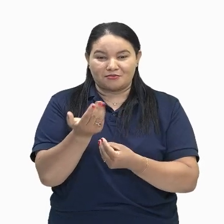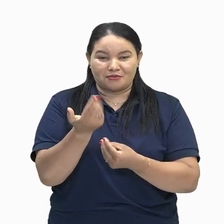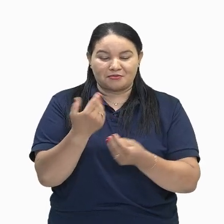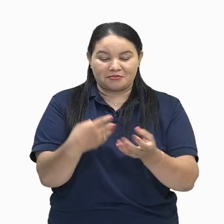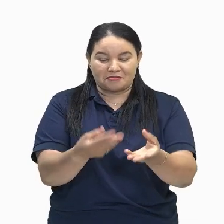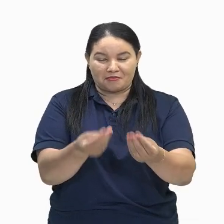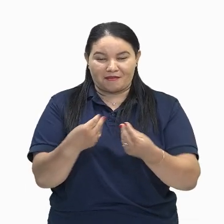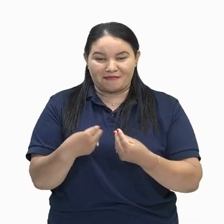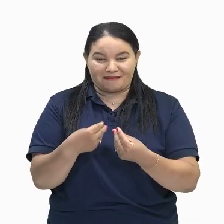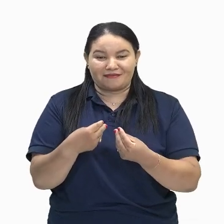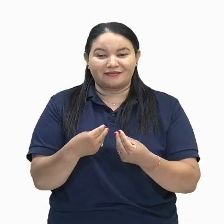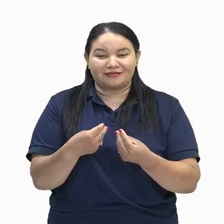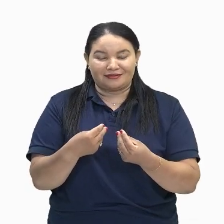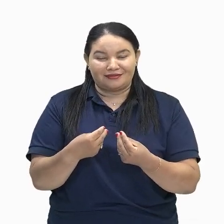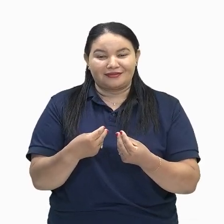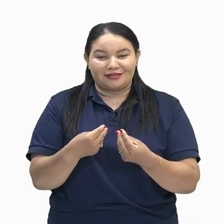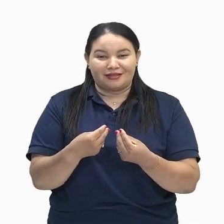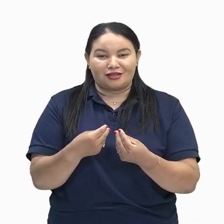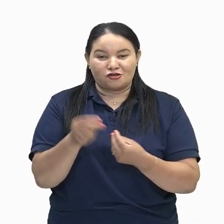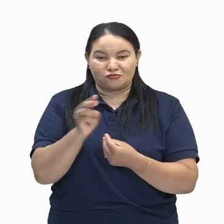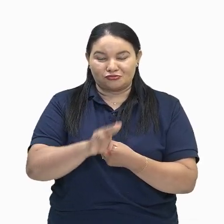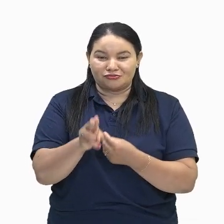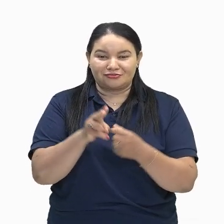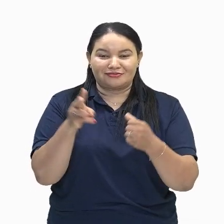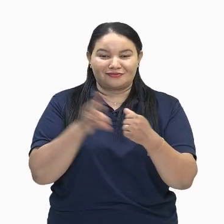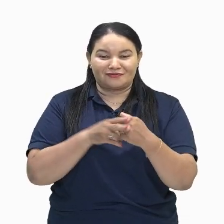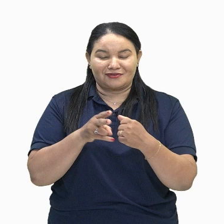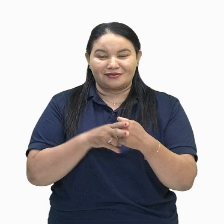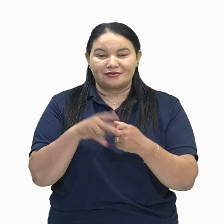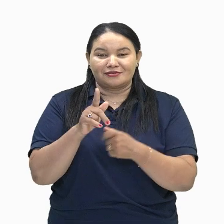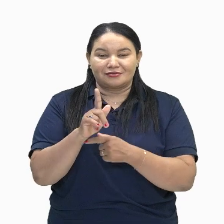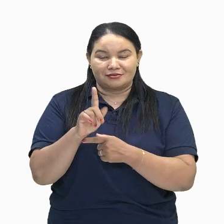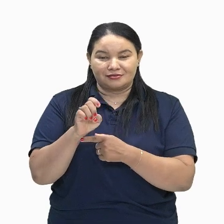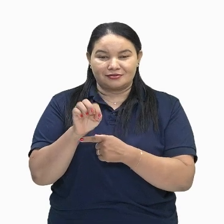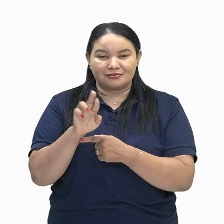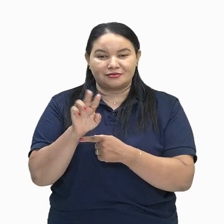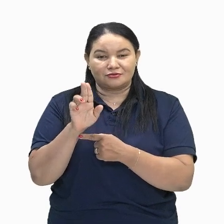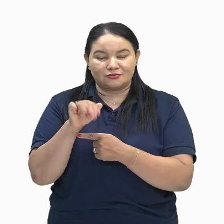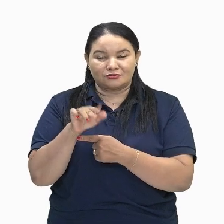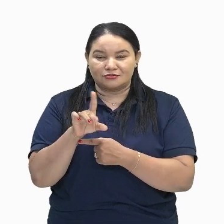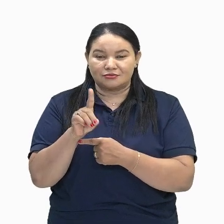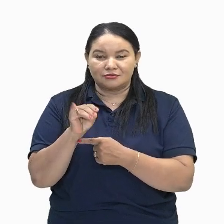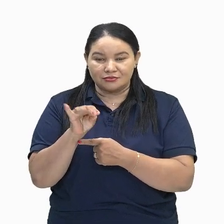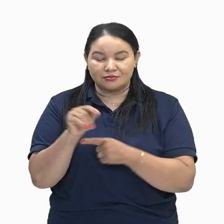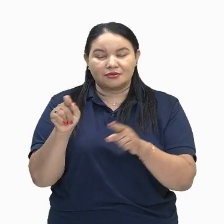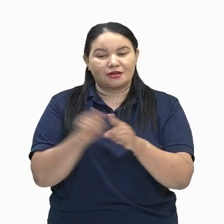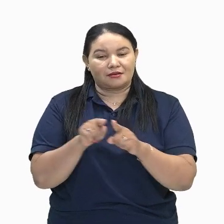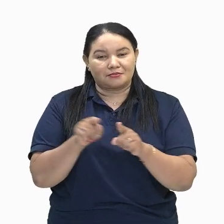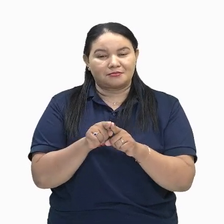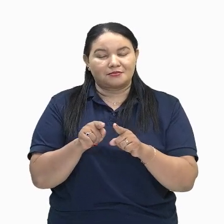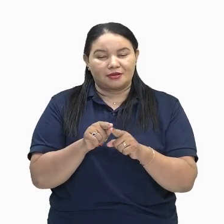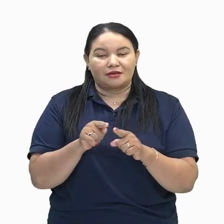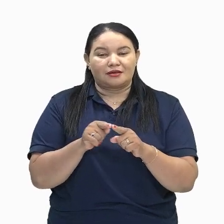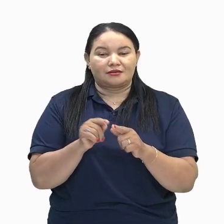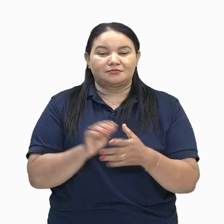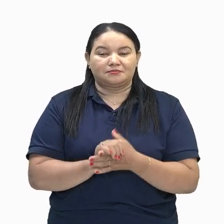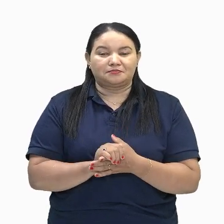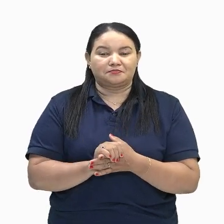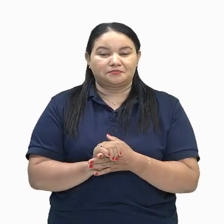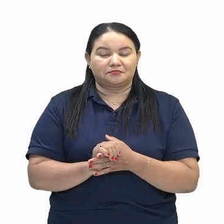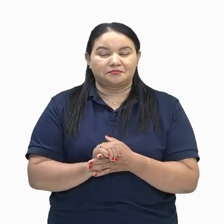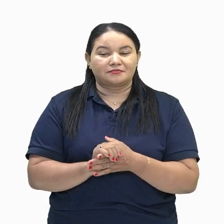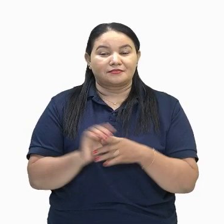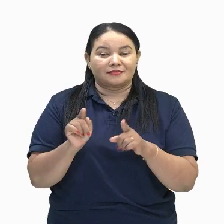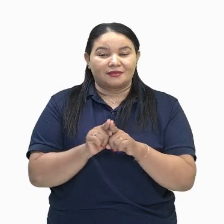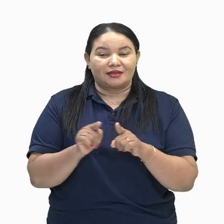gerúndio aí de forma inadequada, não é? Gente, né? Para se referir à pessoa,